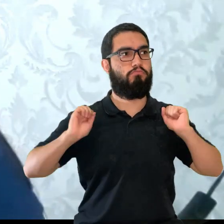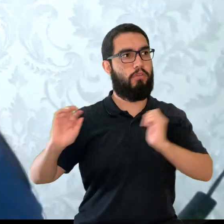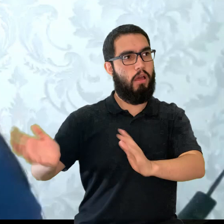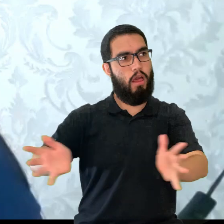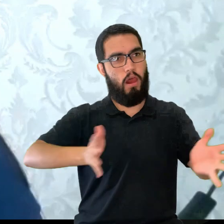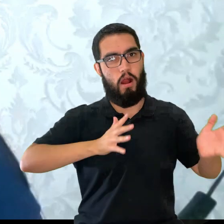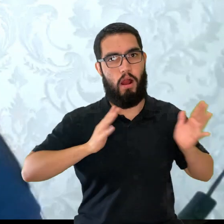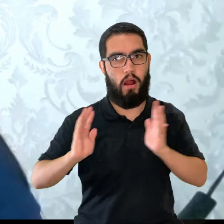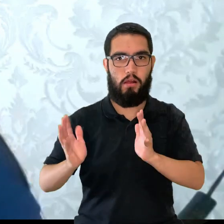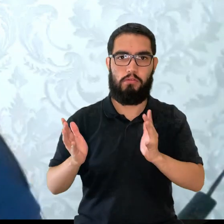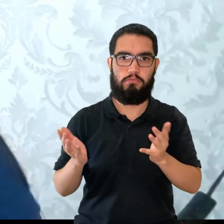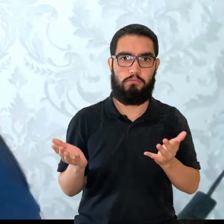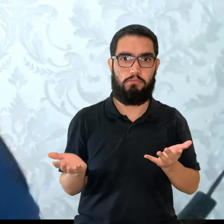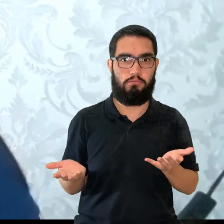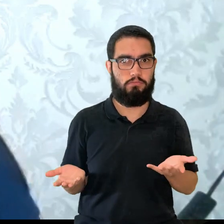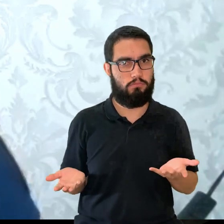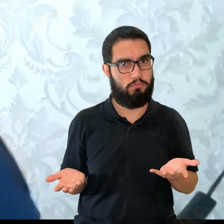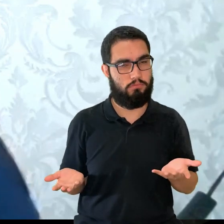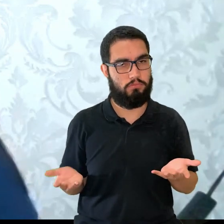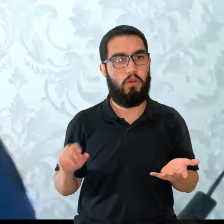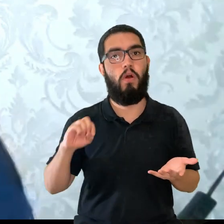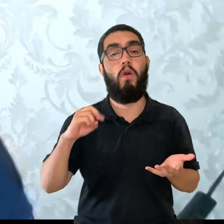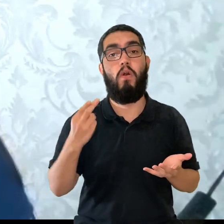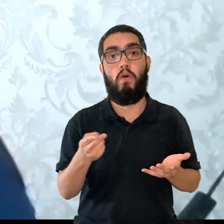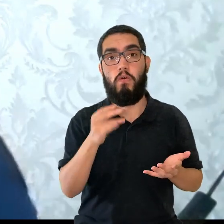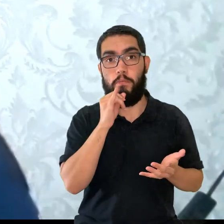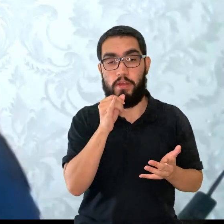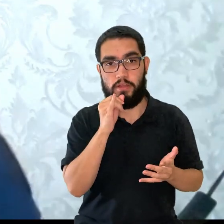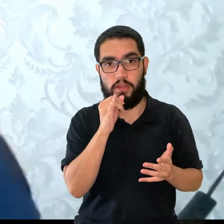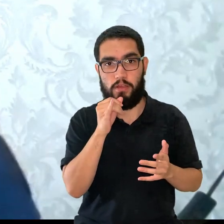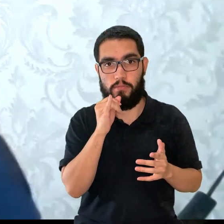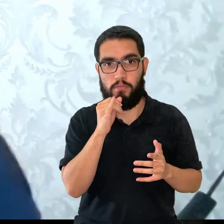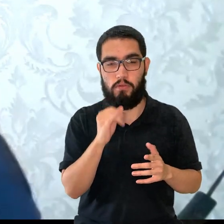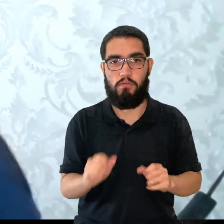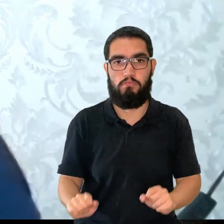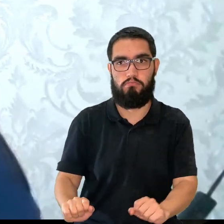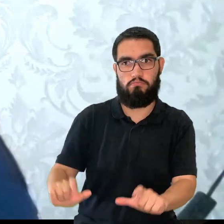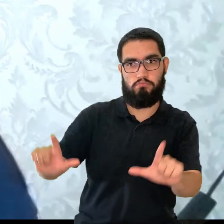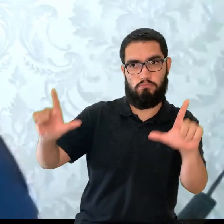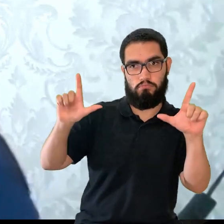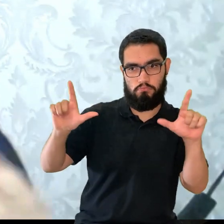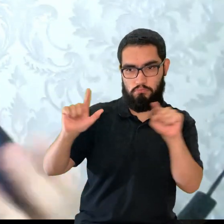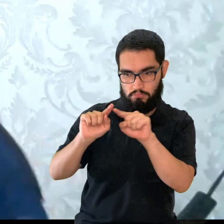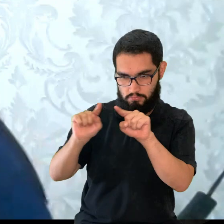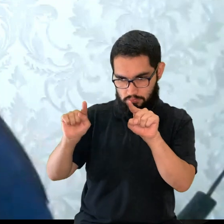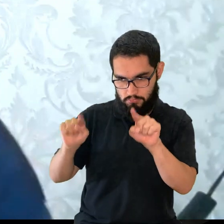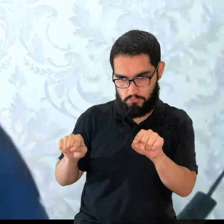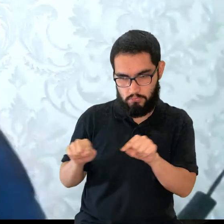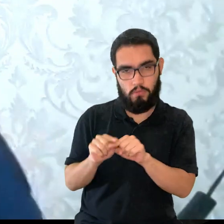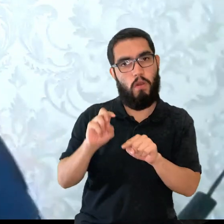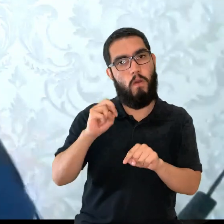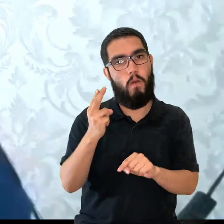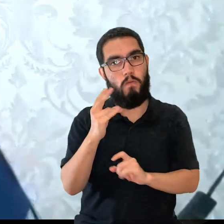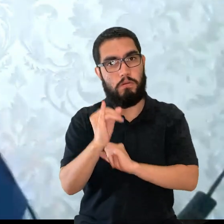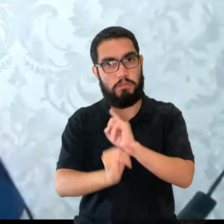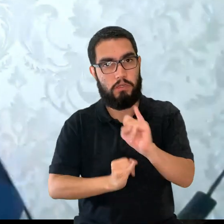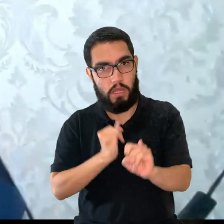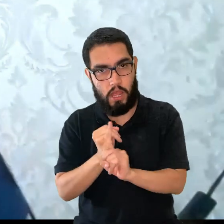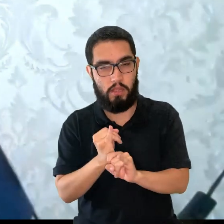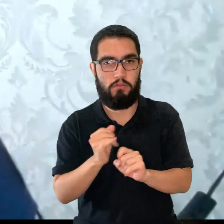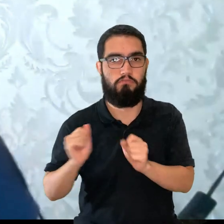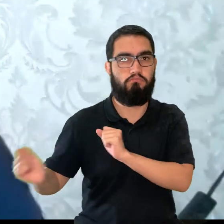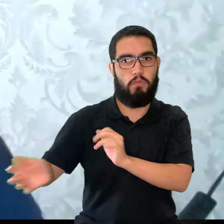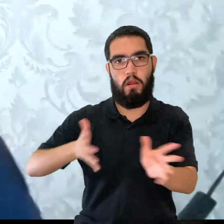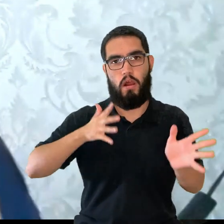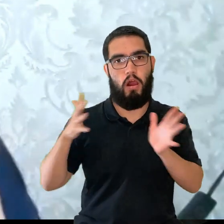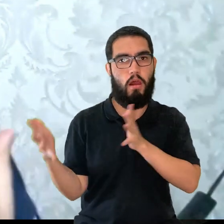que assumir, às vezes, um canal que vai ser teletransmitido, né? Ou pela internet, ou na